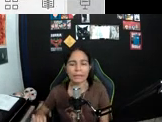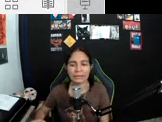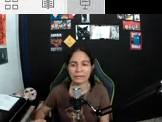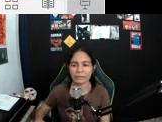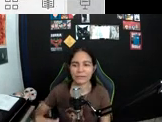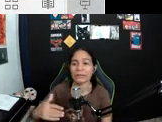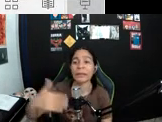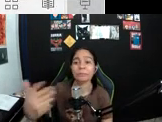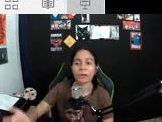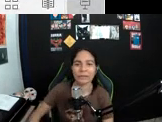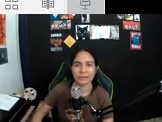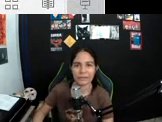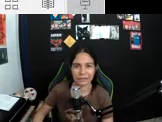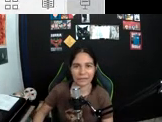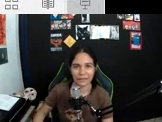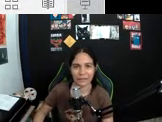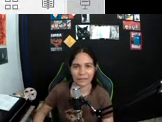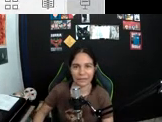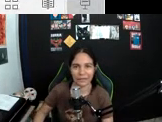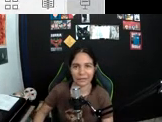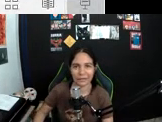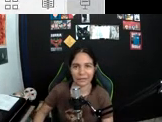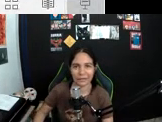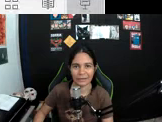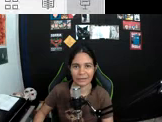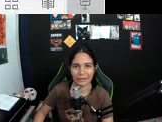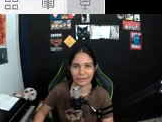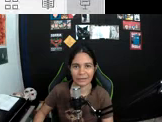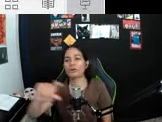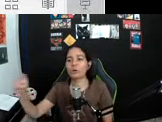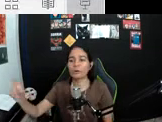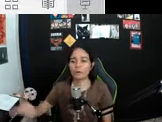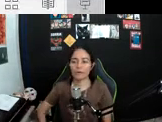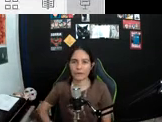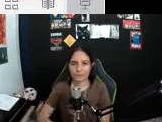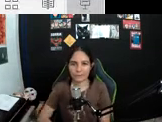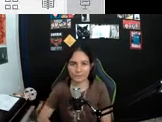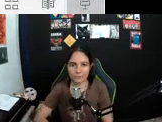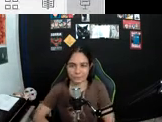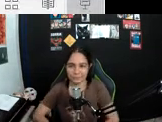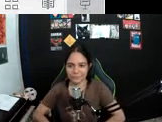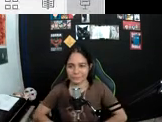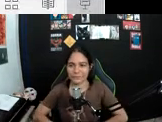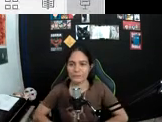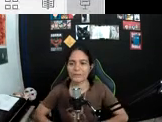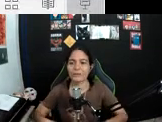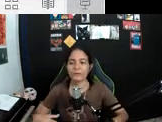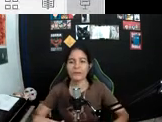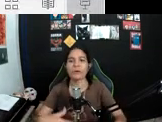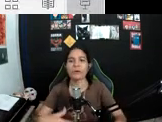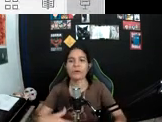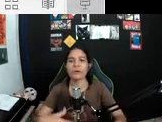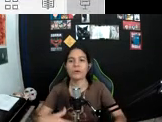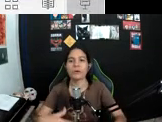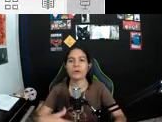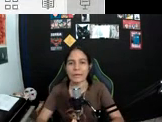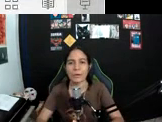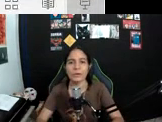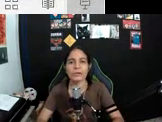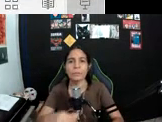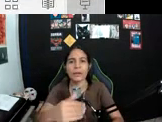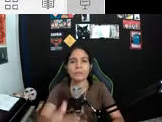a OAB ainda, ou seja, ele nem pode exercer. Mas tem lá, doutor fulano. Se você for em algumas